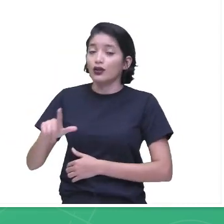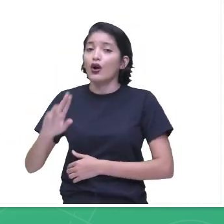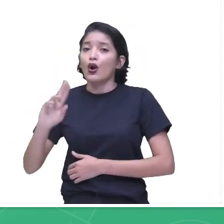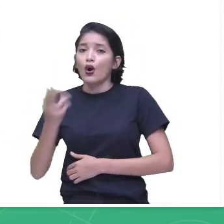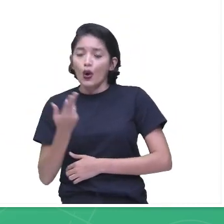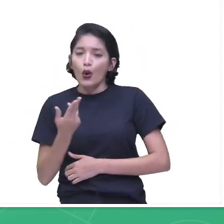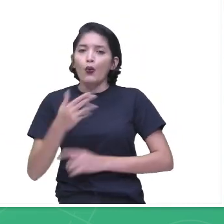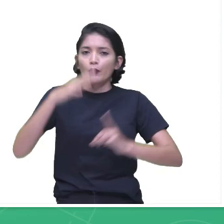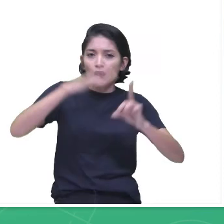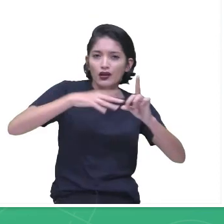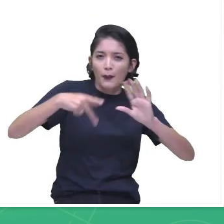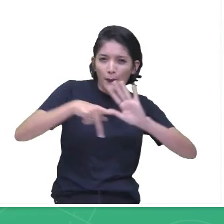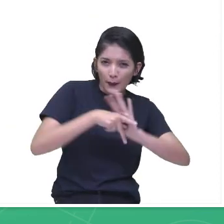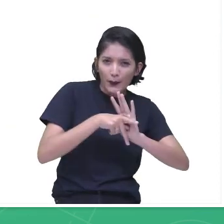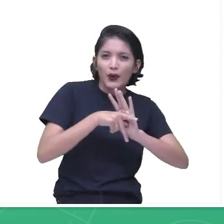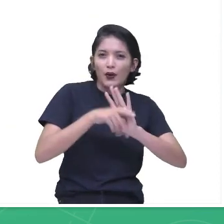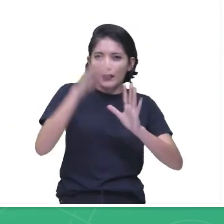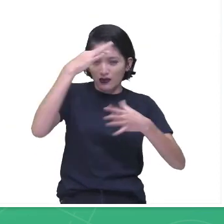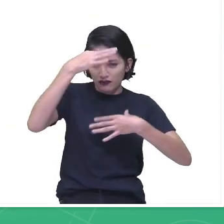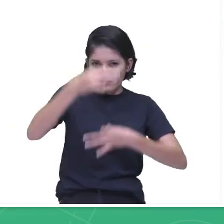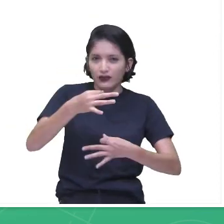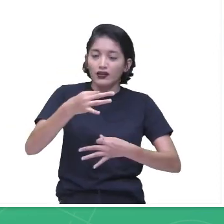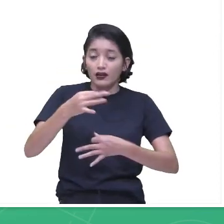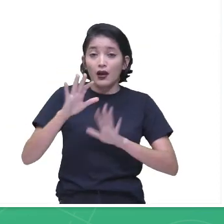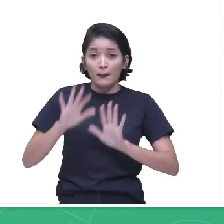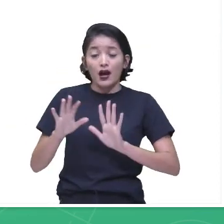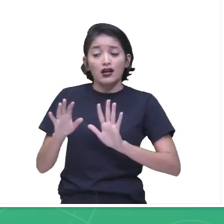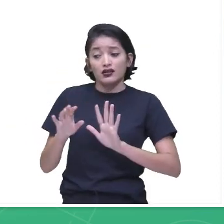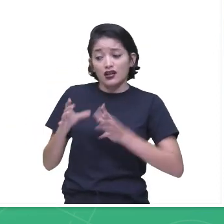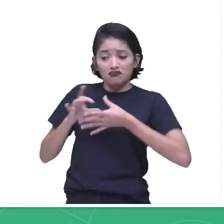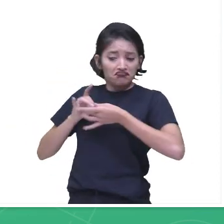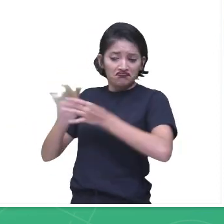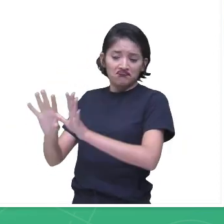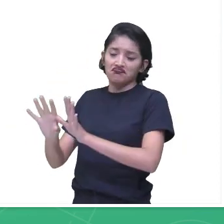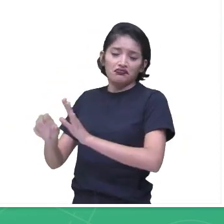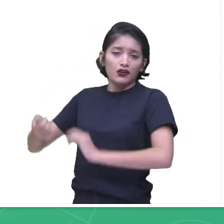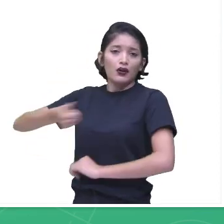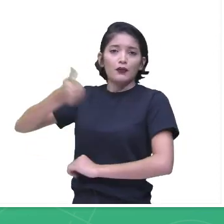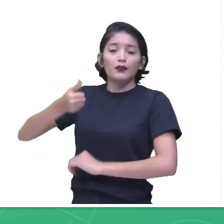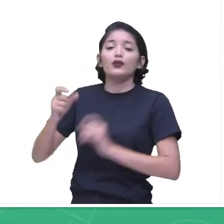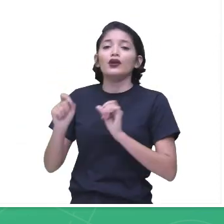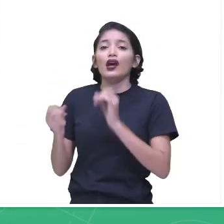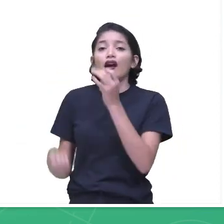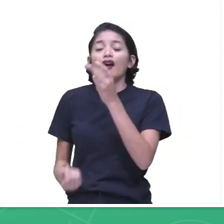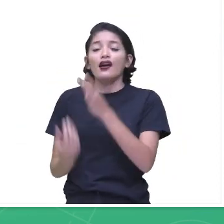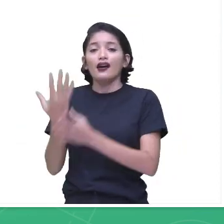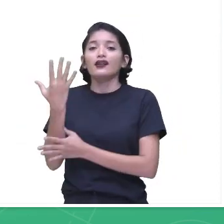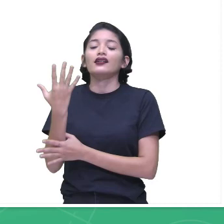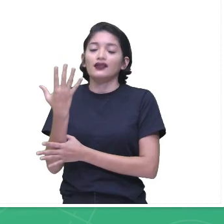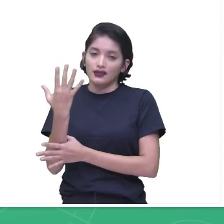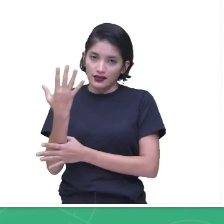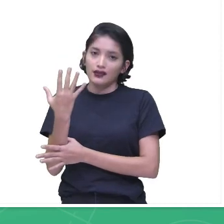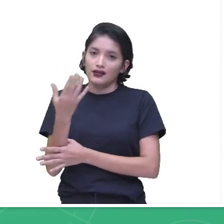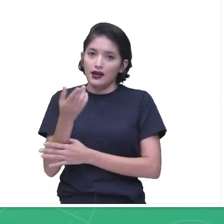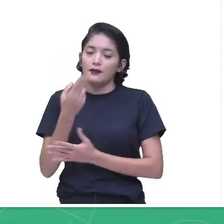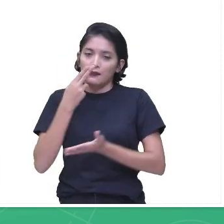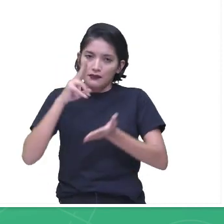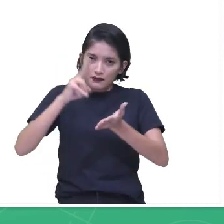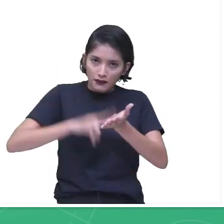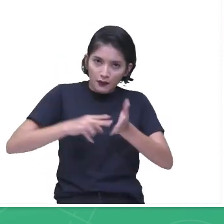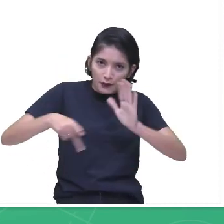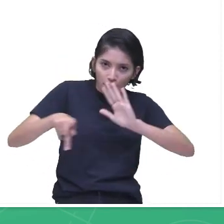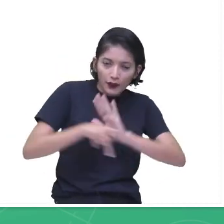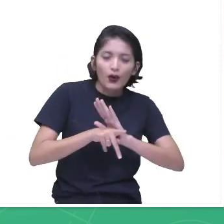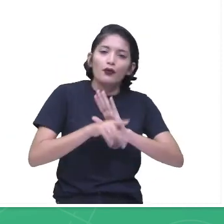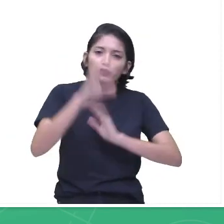sua religião. Ele deixou. Segundo os historiadores, dizem que ele foi o primeiro a criar aí uma carta de direitos humanos. Ele deixou